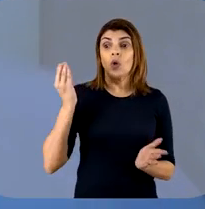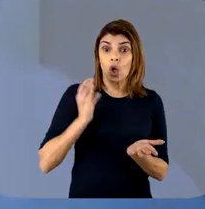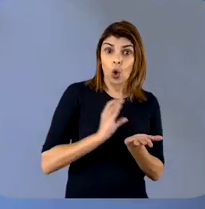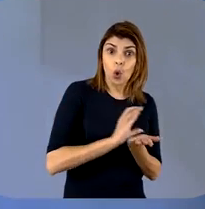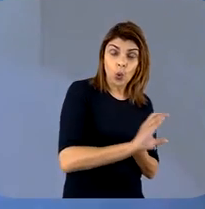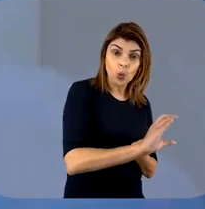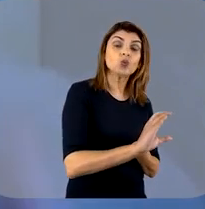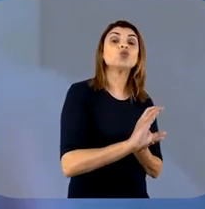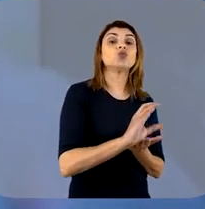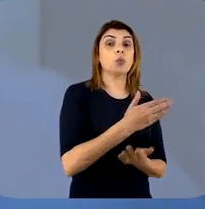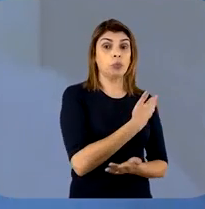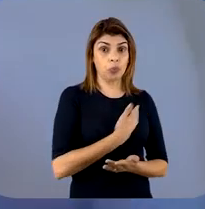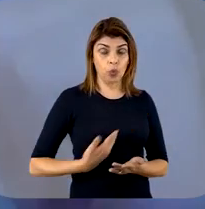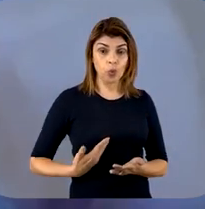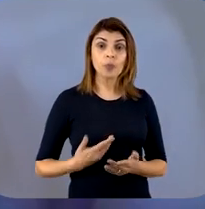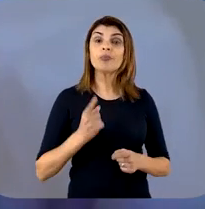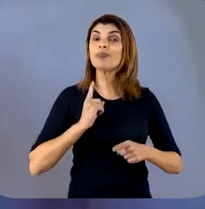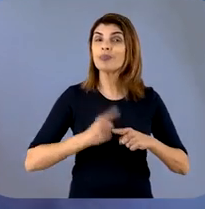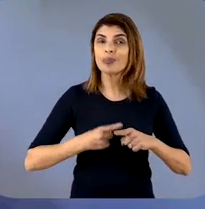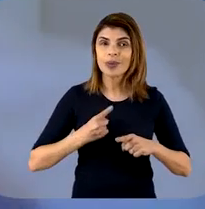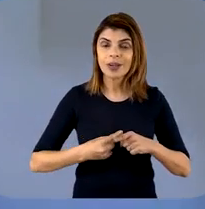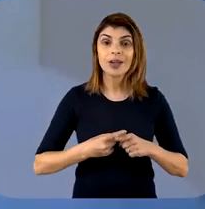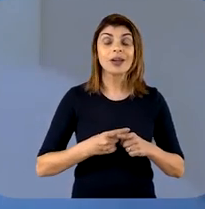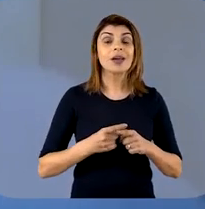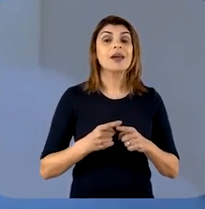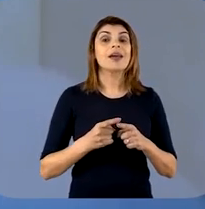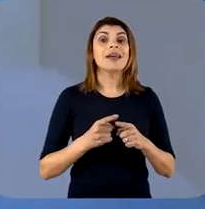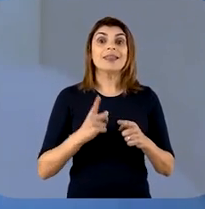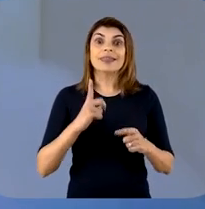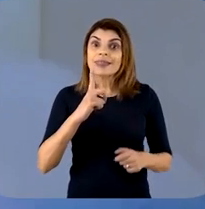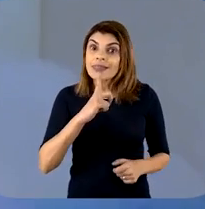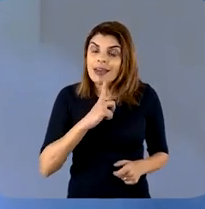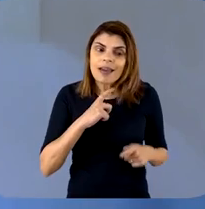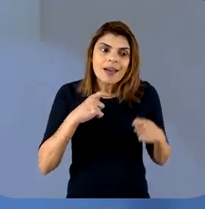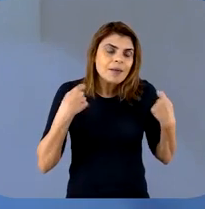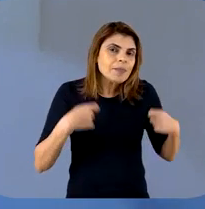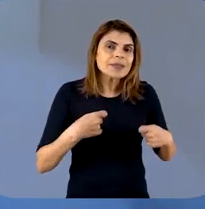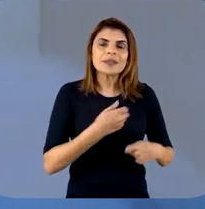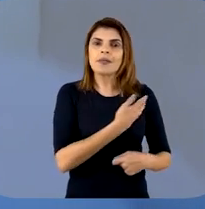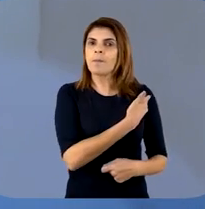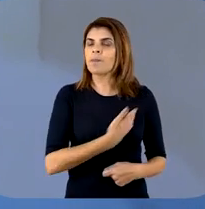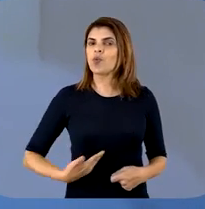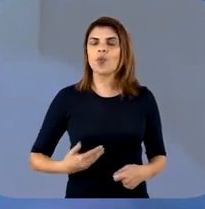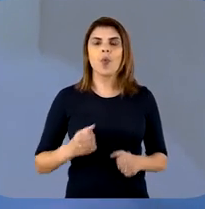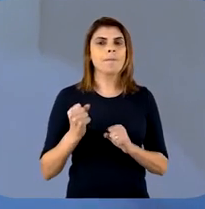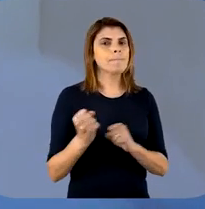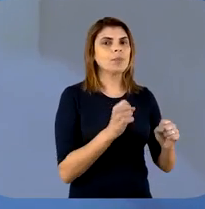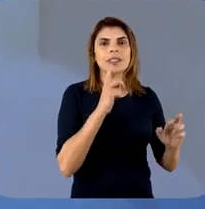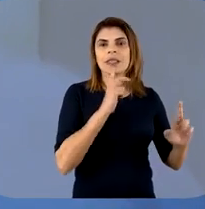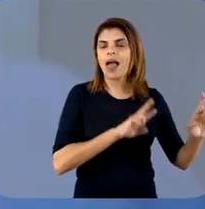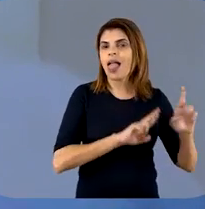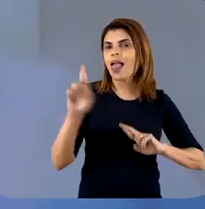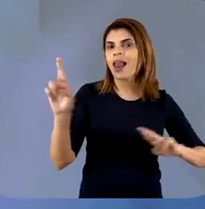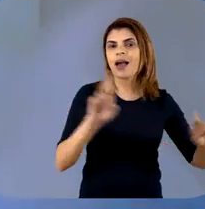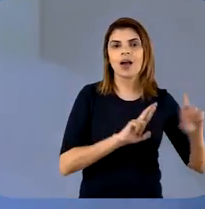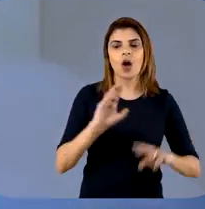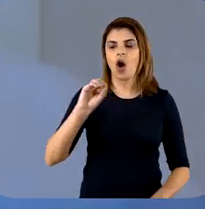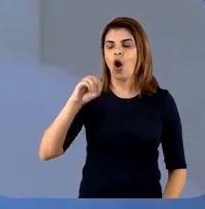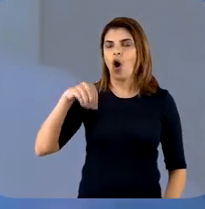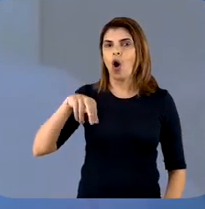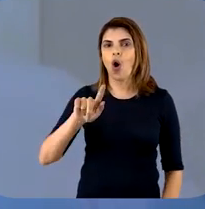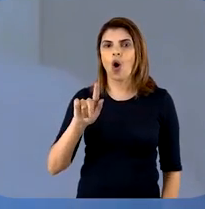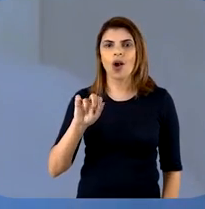públicos repassados a elas, porque o poder público tem que se relacionar com as